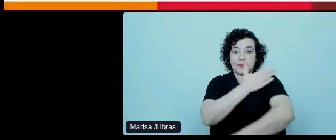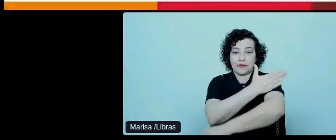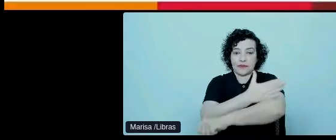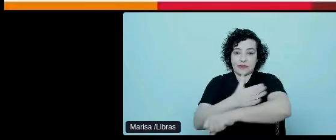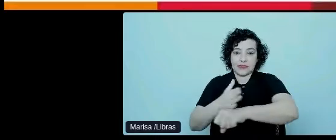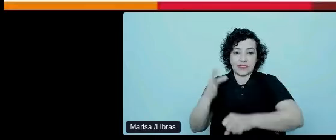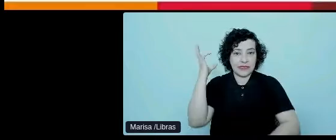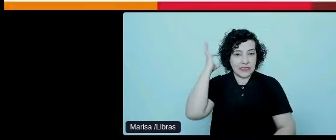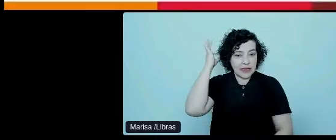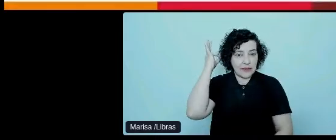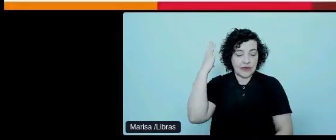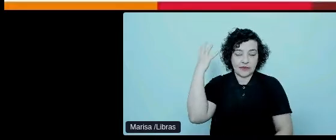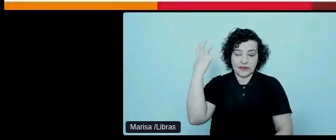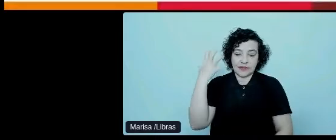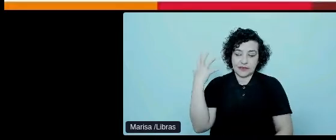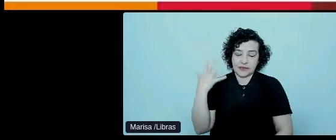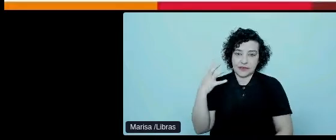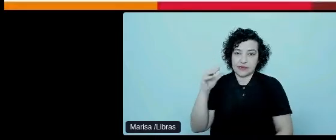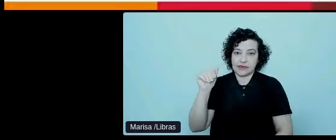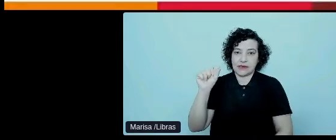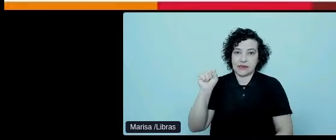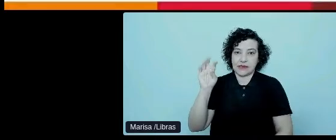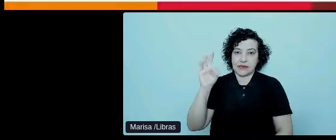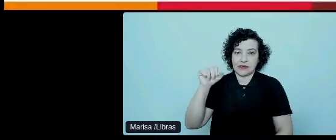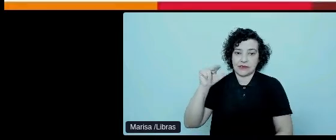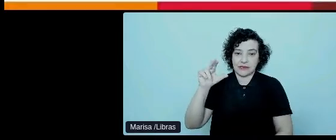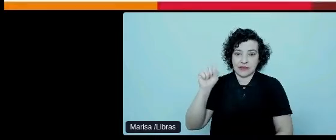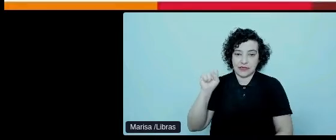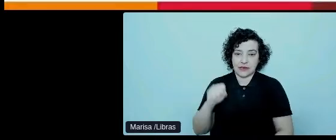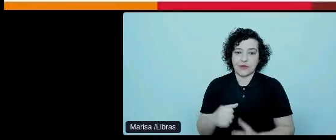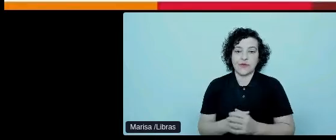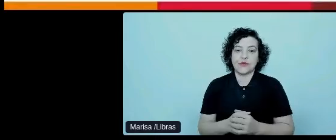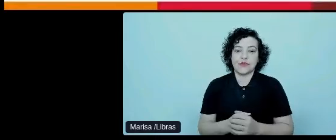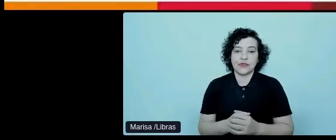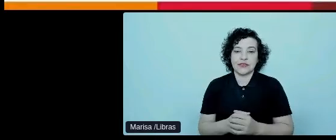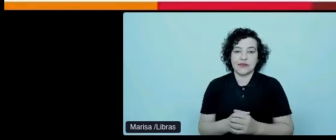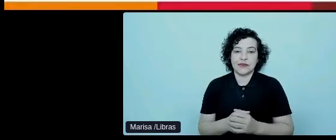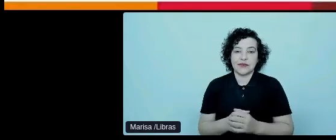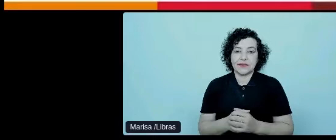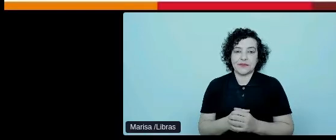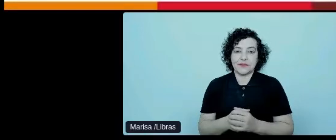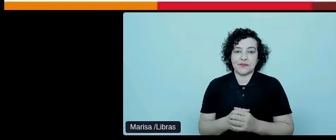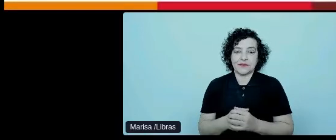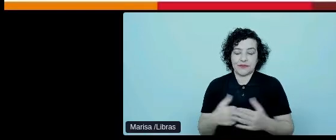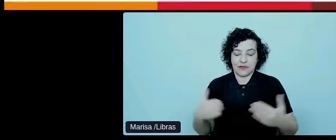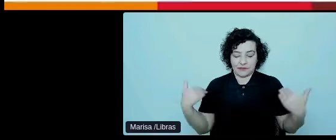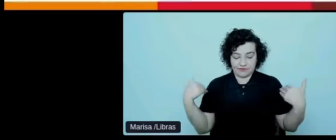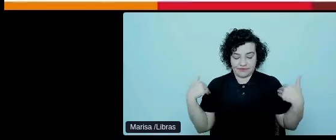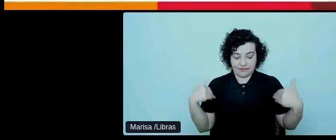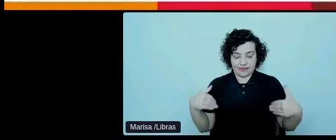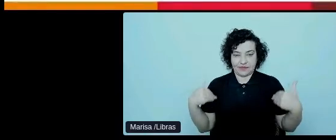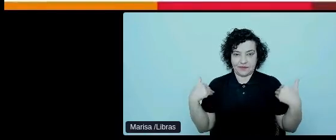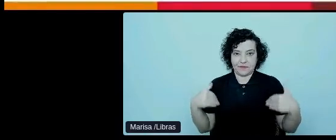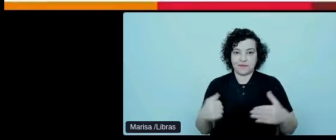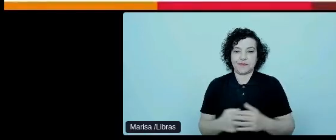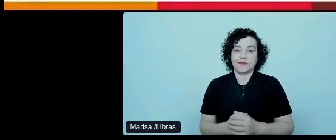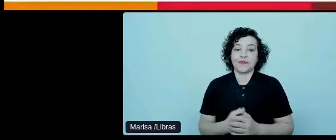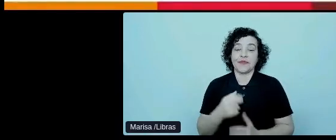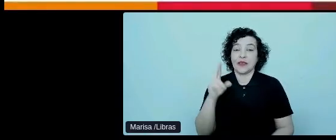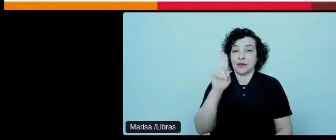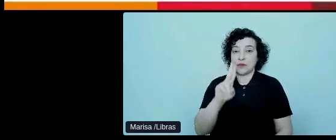cabelos crespos, castanhos. Eles estão um pouco abaixo do peito, aqui o tamanho deles. Eu